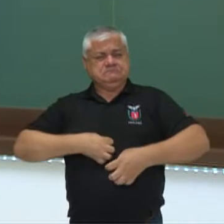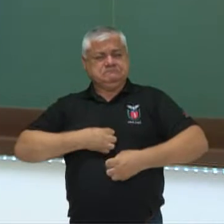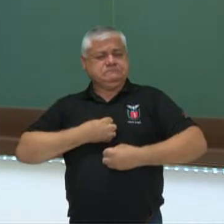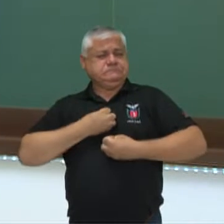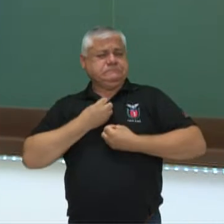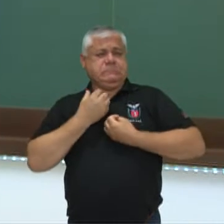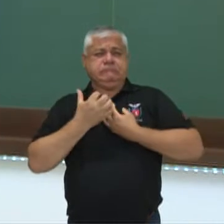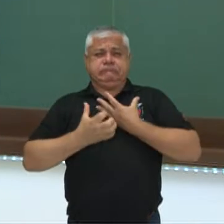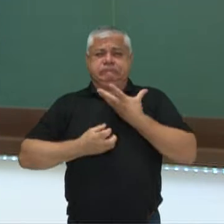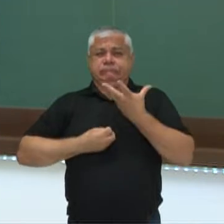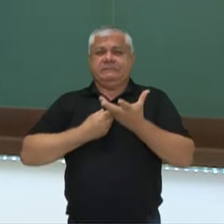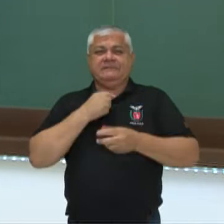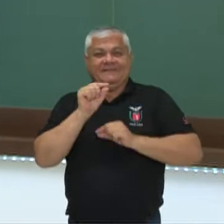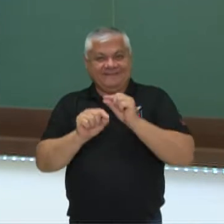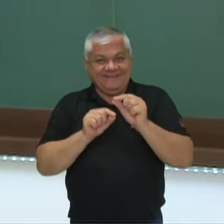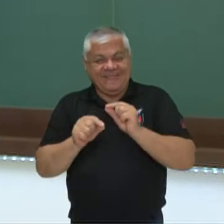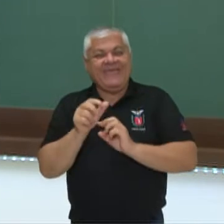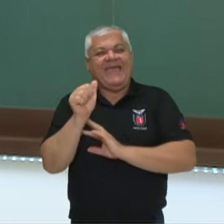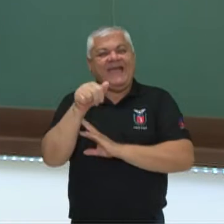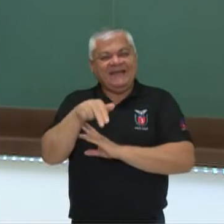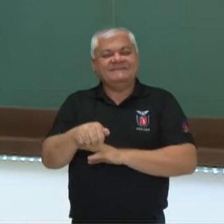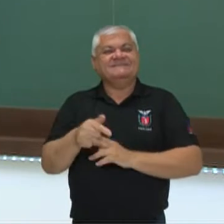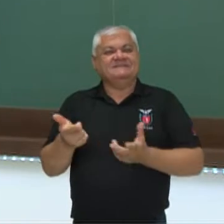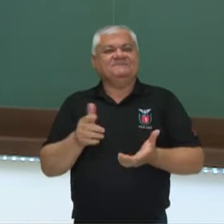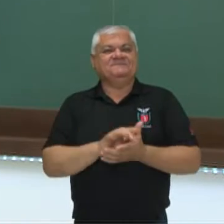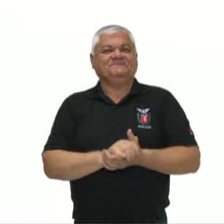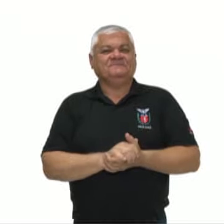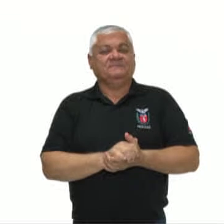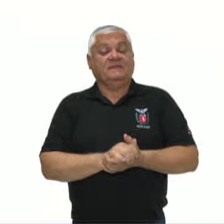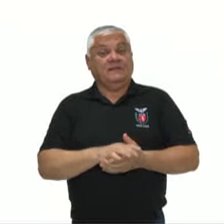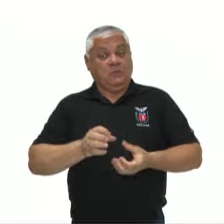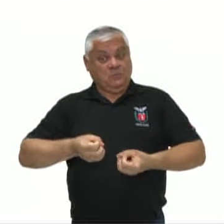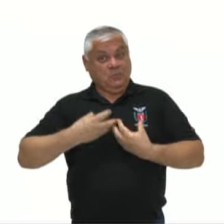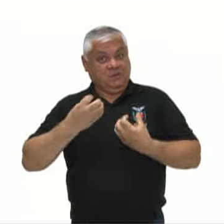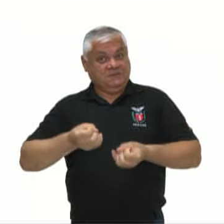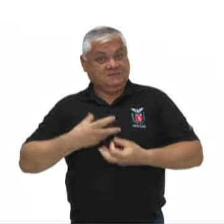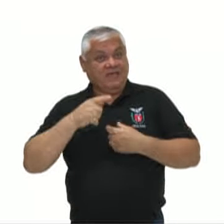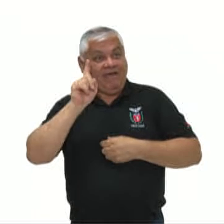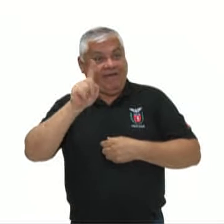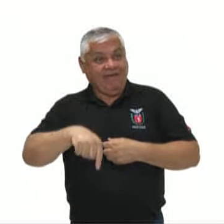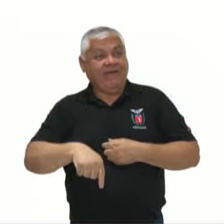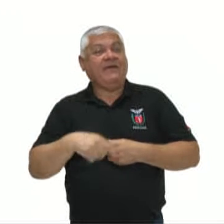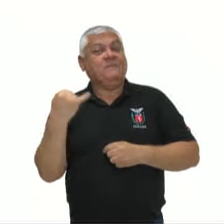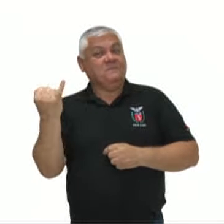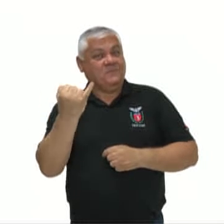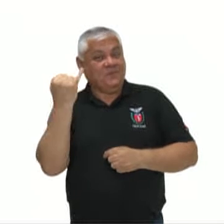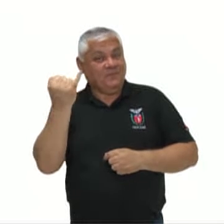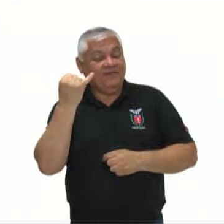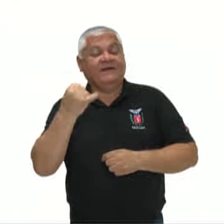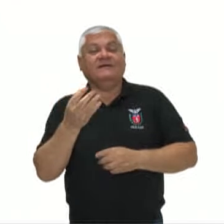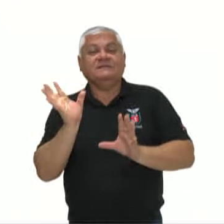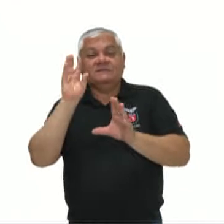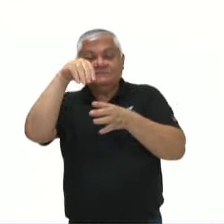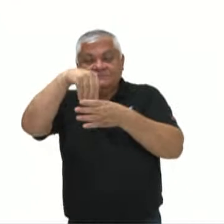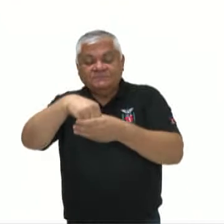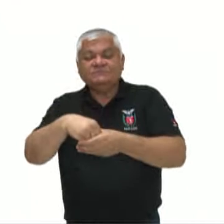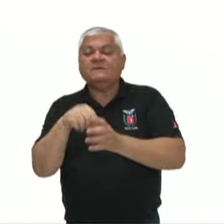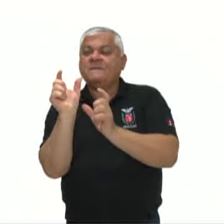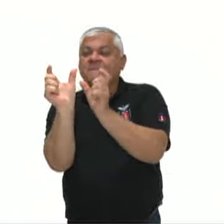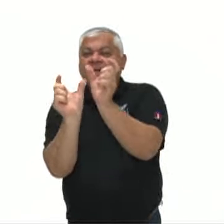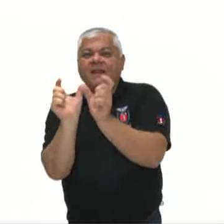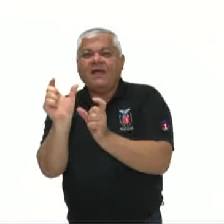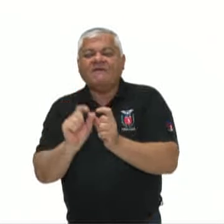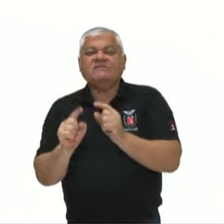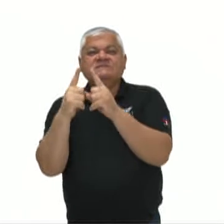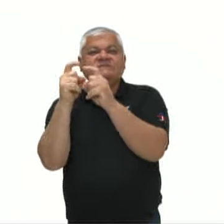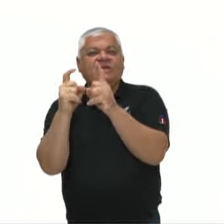que o eu lírico sente. A preponderância do vocabulário científico, uma das principais